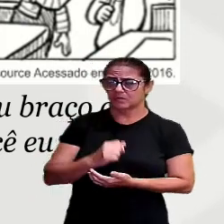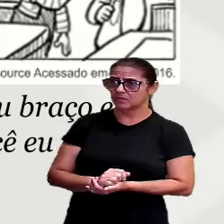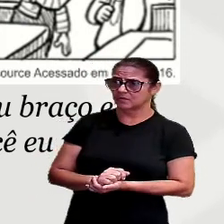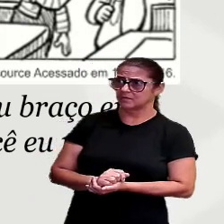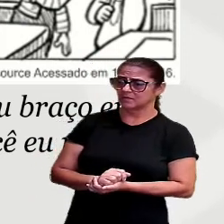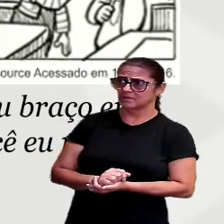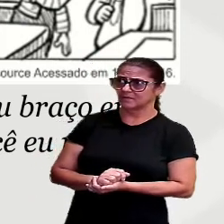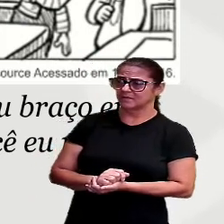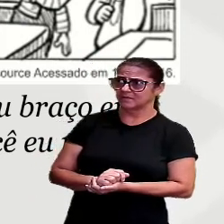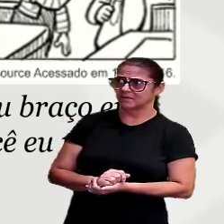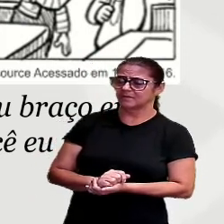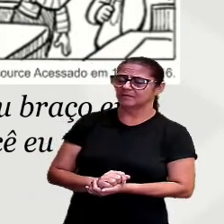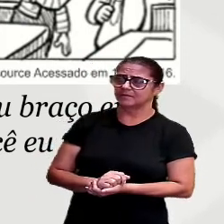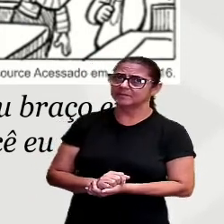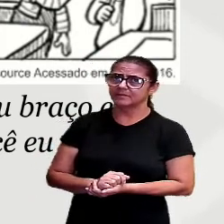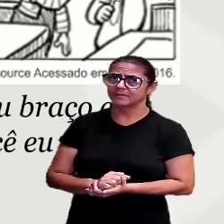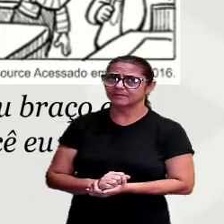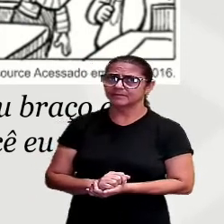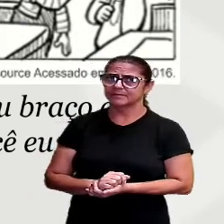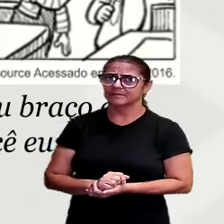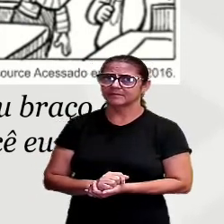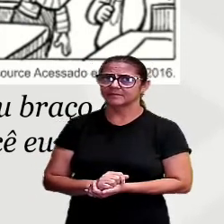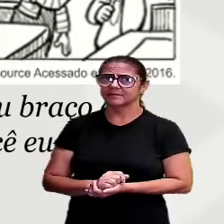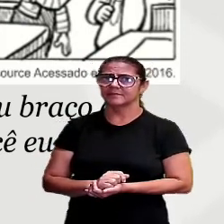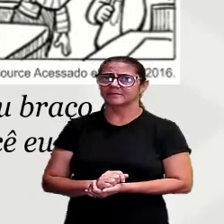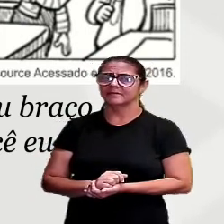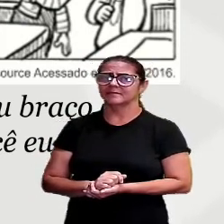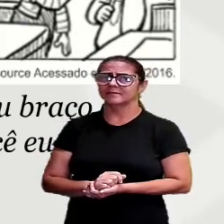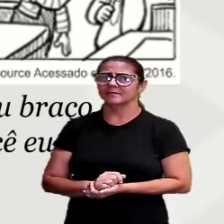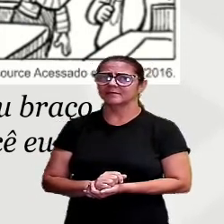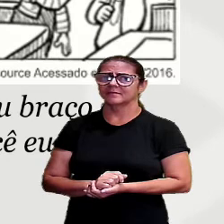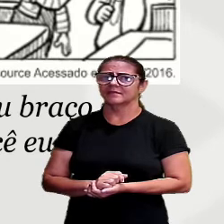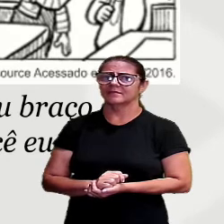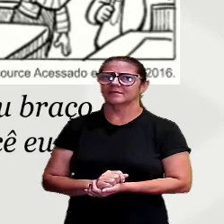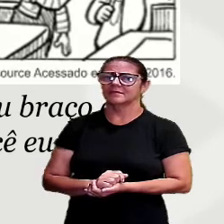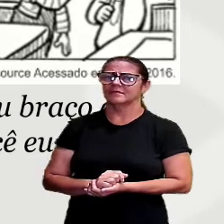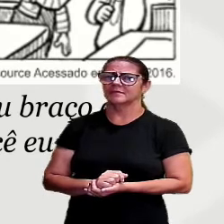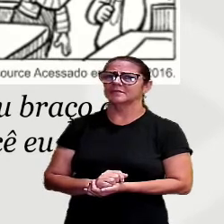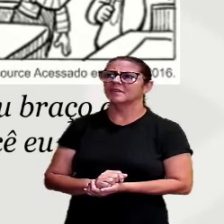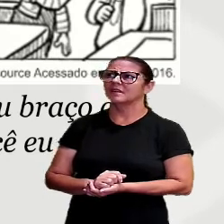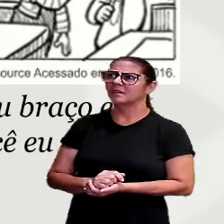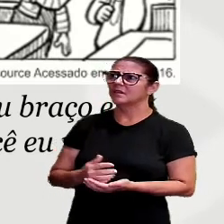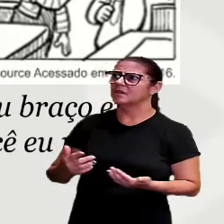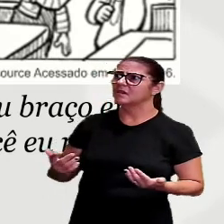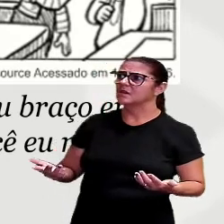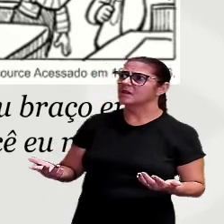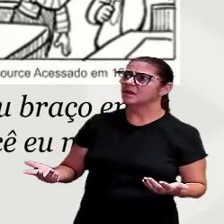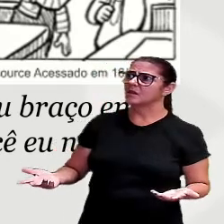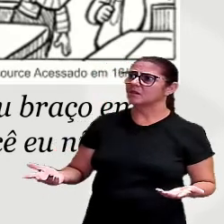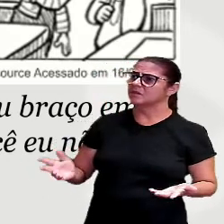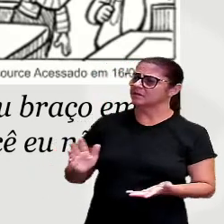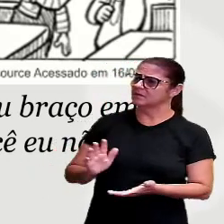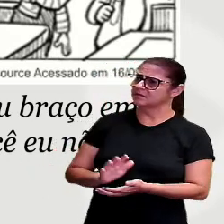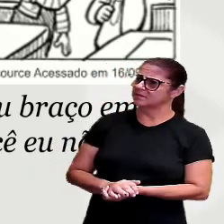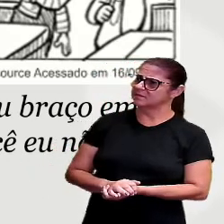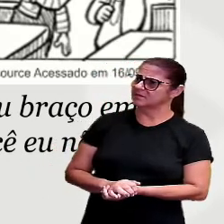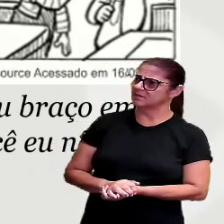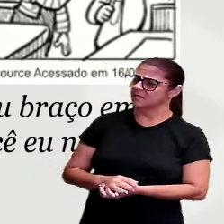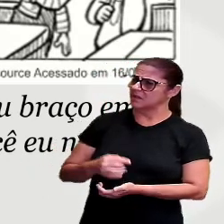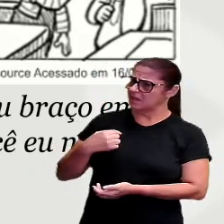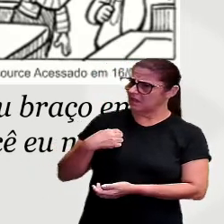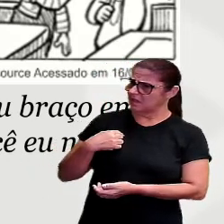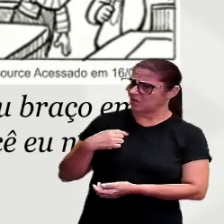well, if I were you, I wouldn't go back to either one. Ou seja, gente, ela diz, bem, se